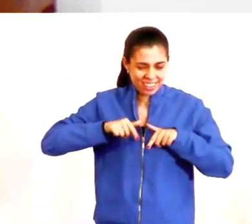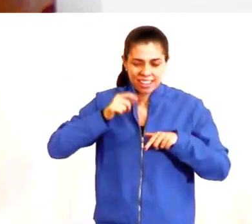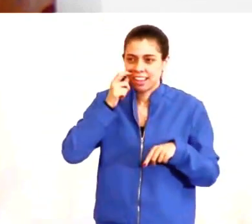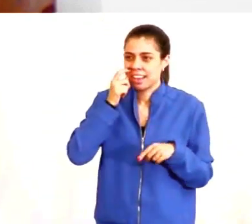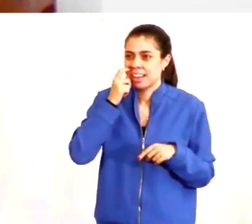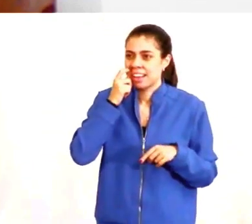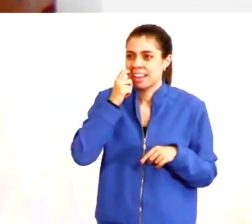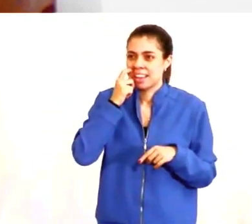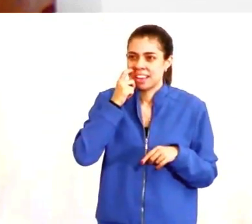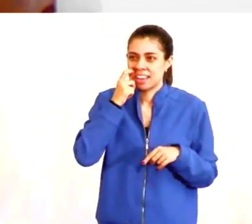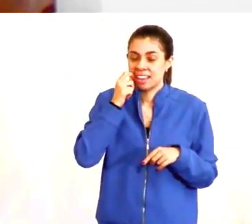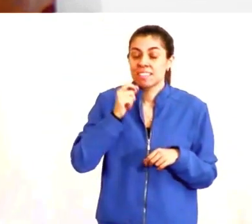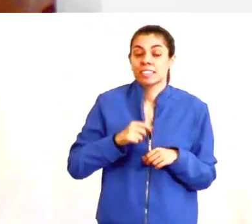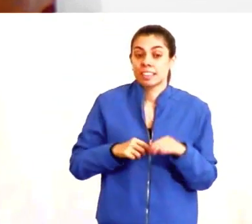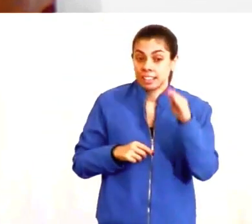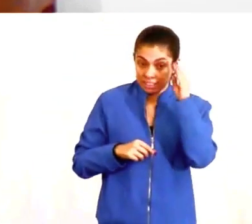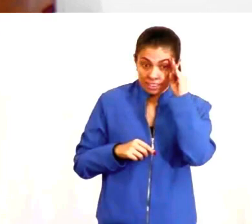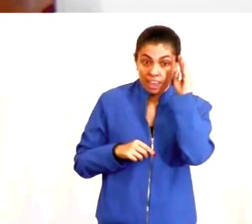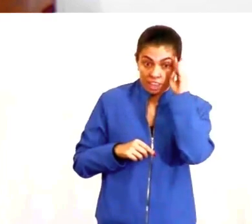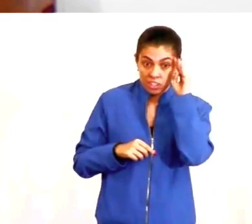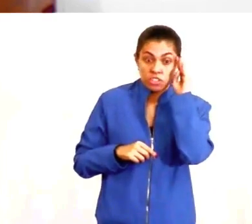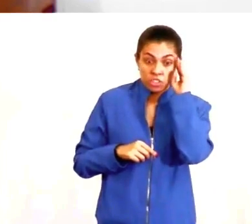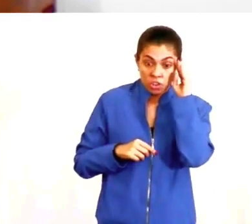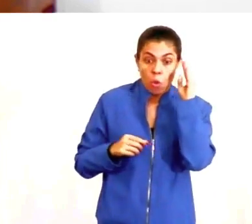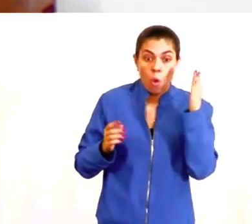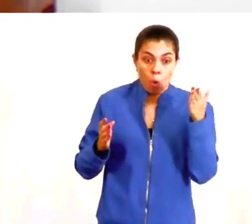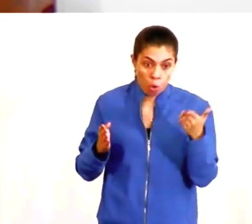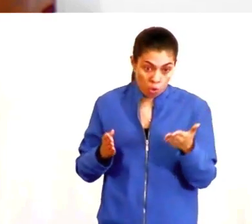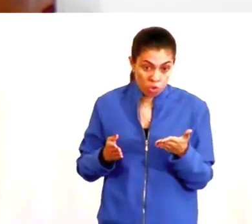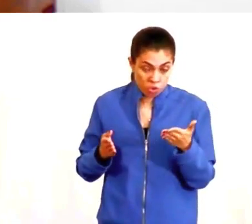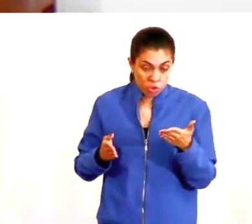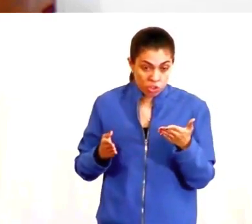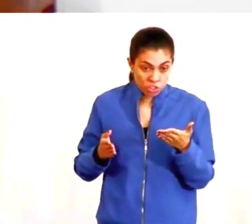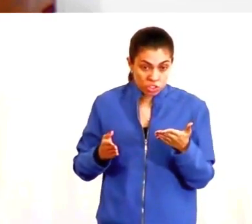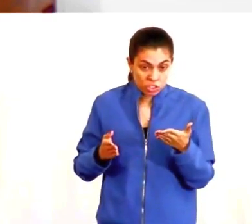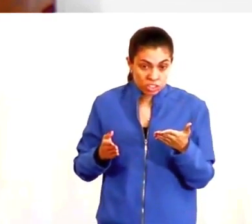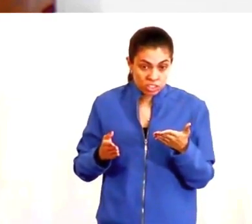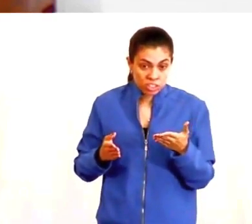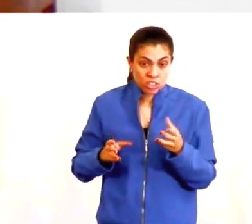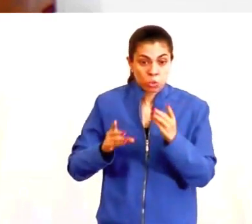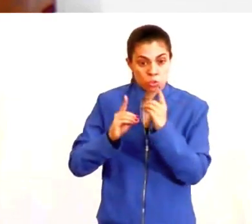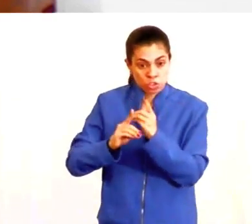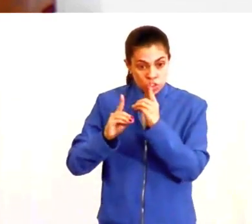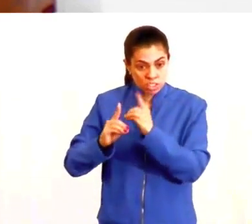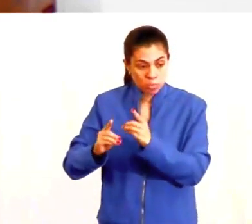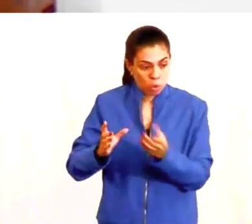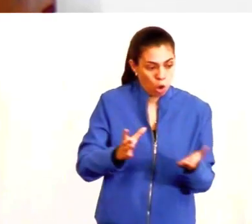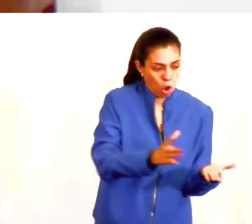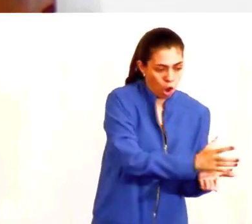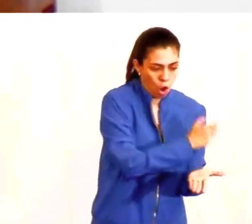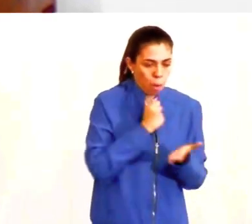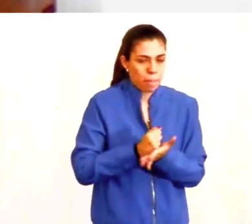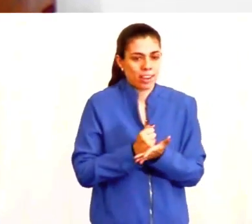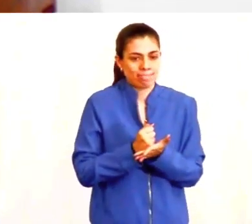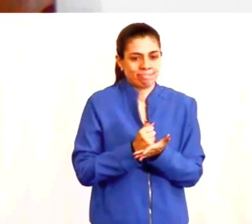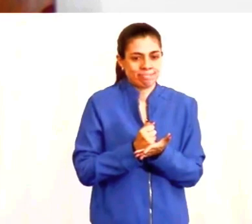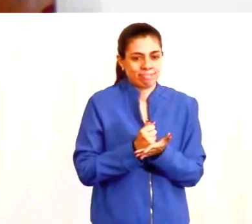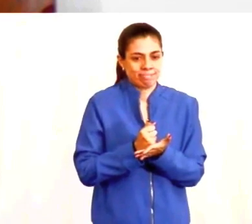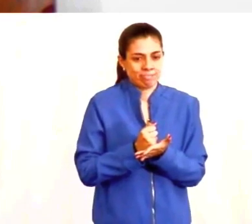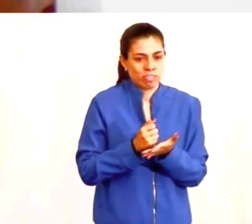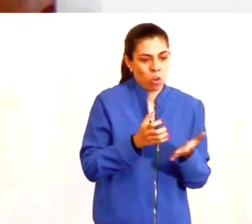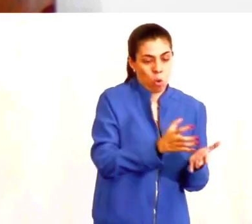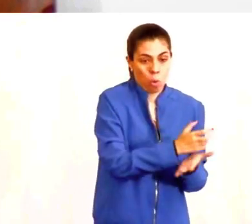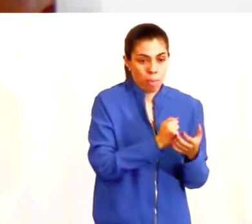Bom, essa é uma das versões que grande parte do povo judeu sustenta até hoje. Eu